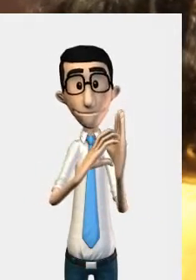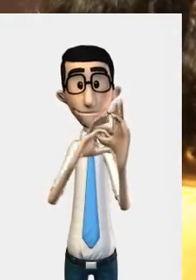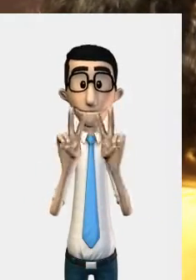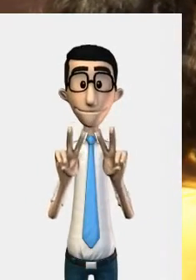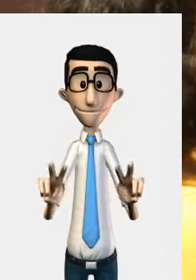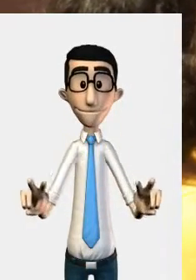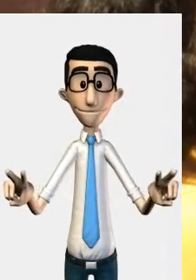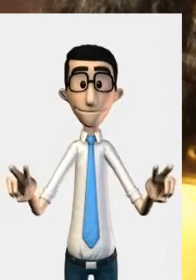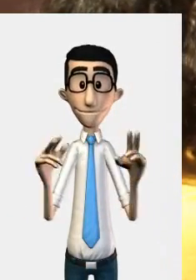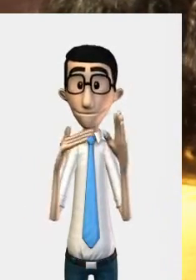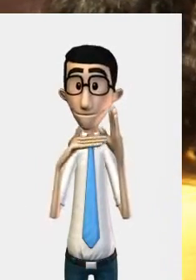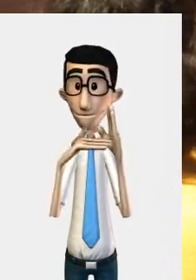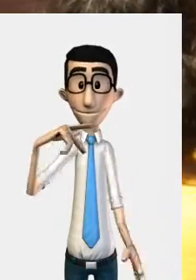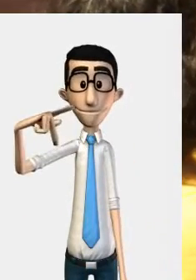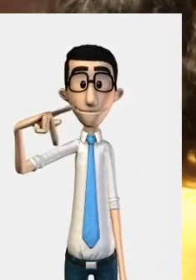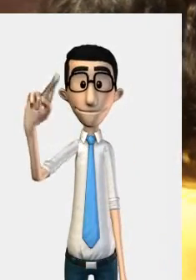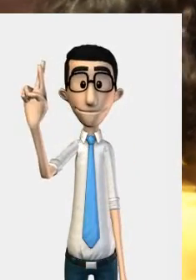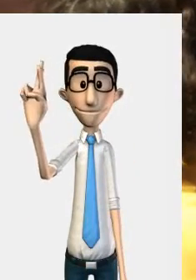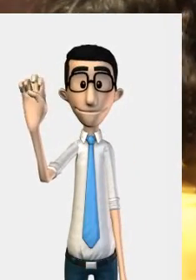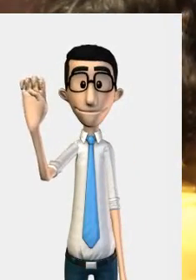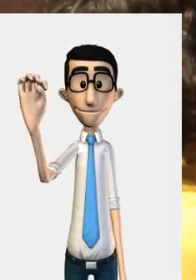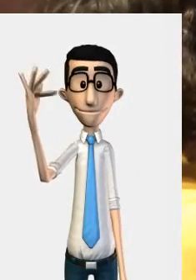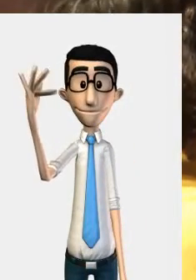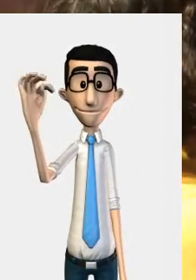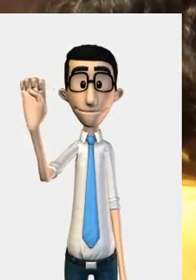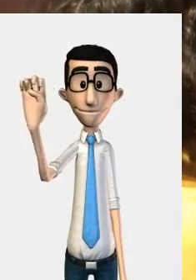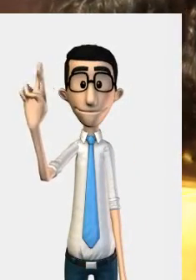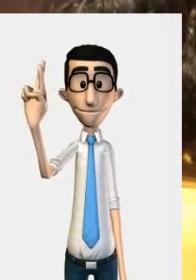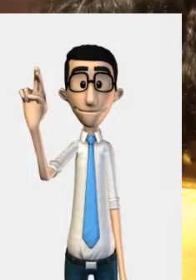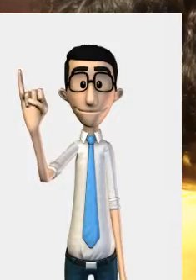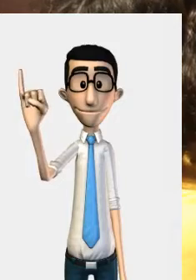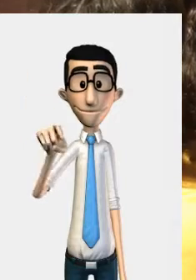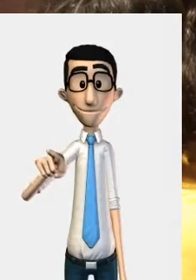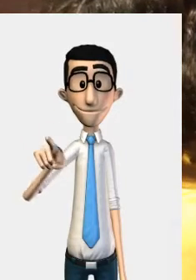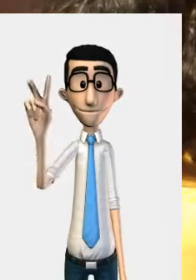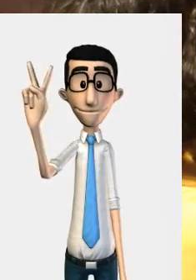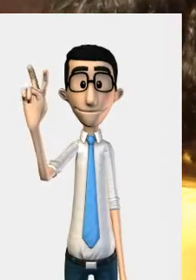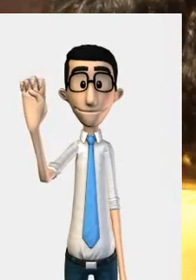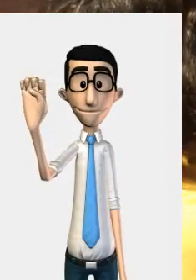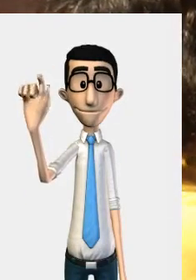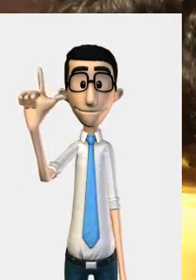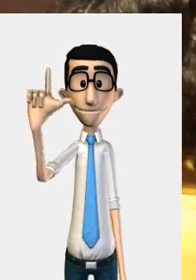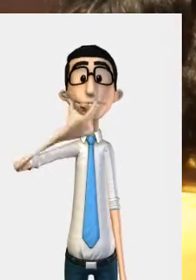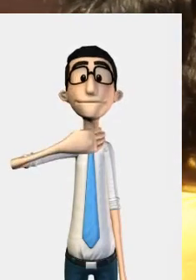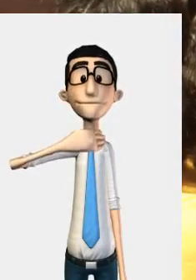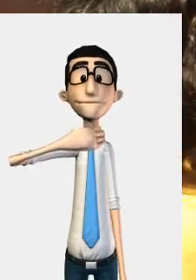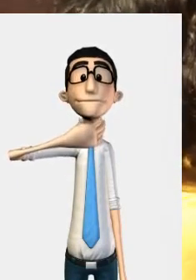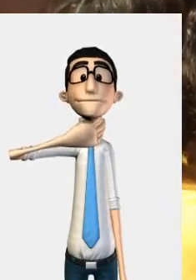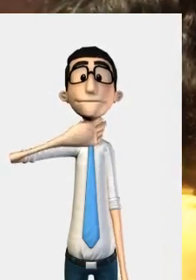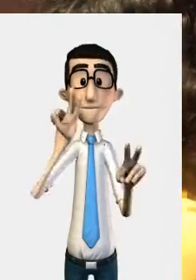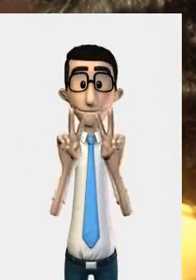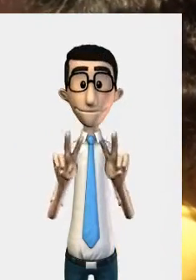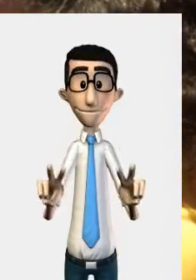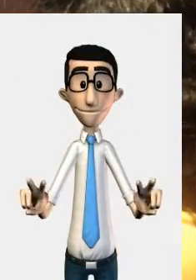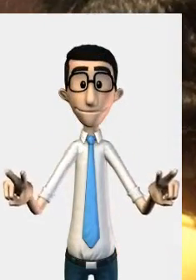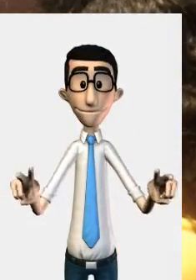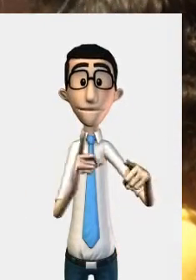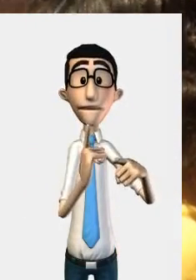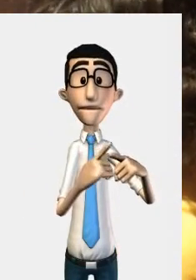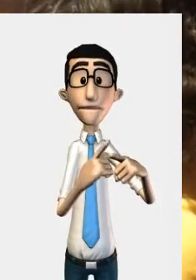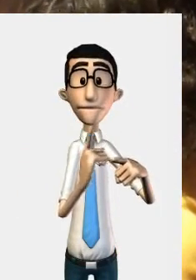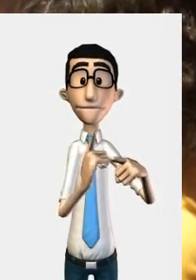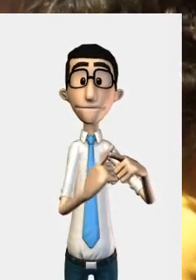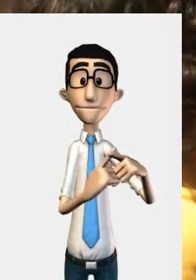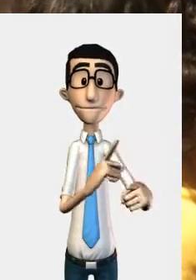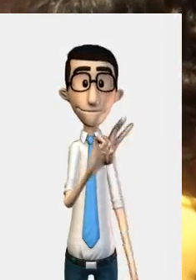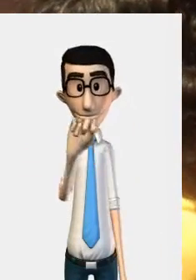sempre é pegar uma criança, ou ela tem indícios. Para mim não importa o diagnóstico dela, o que me importa é, ela tem comportamentos em atraso,